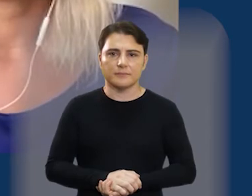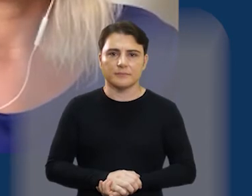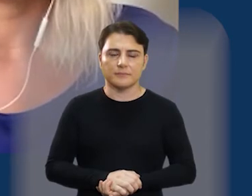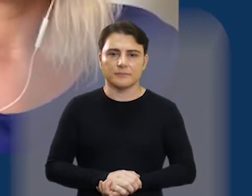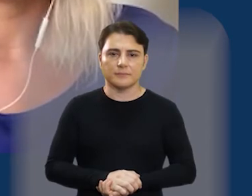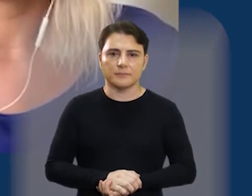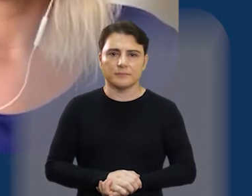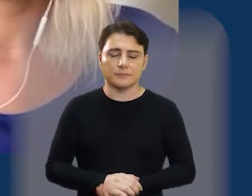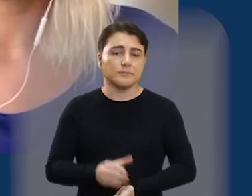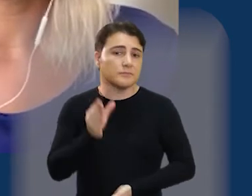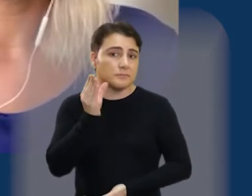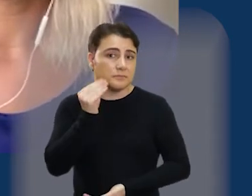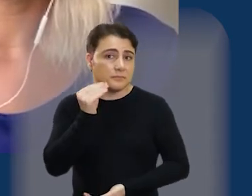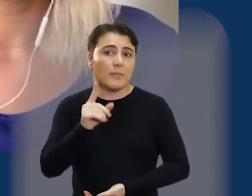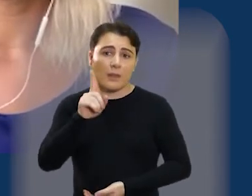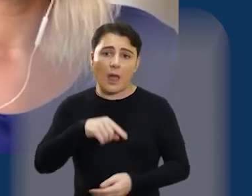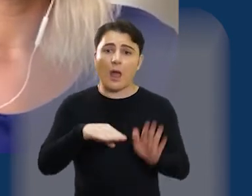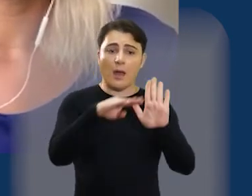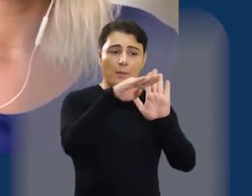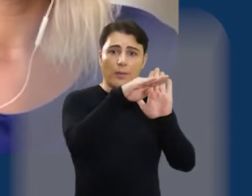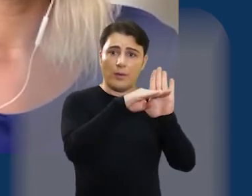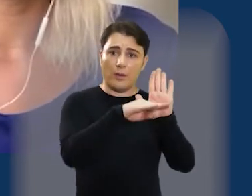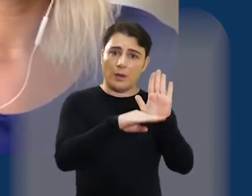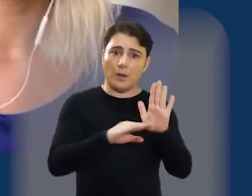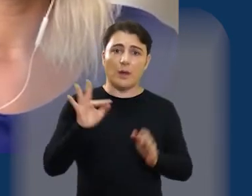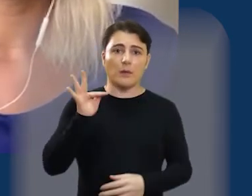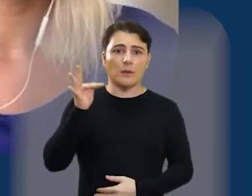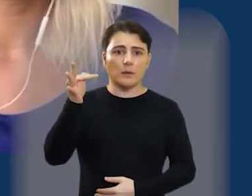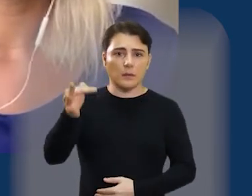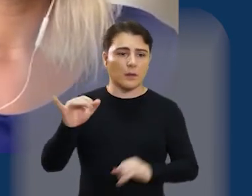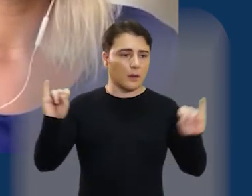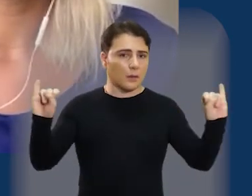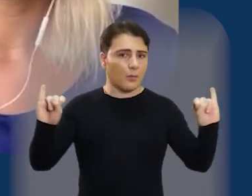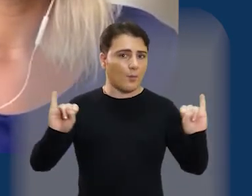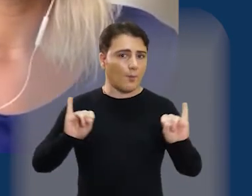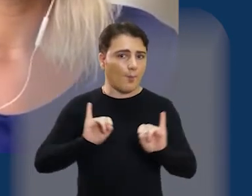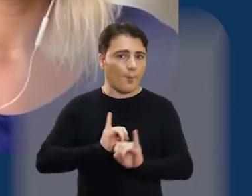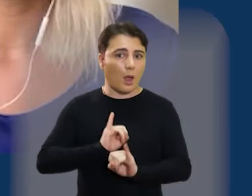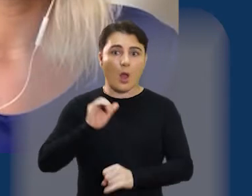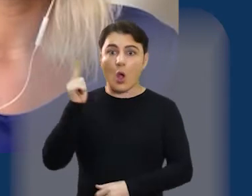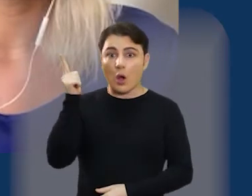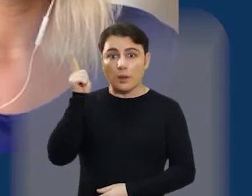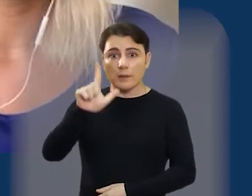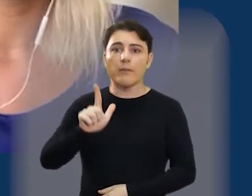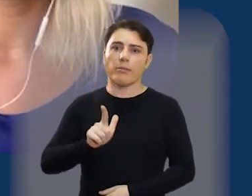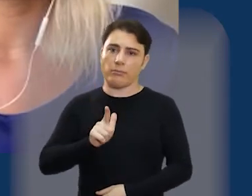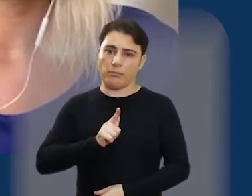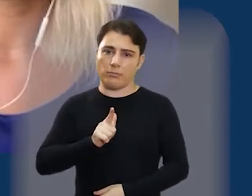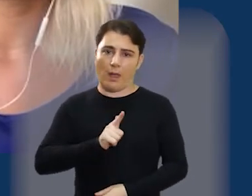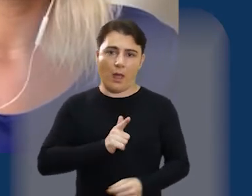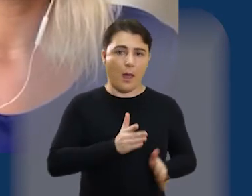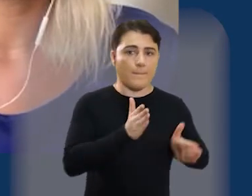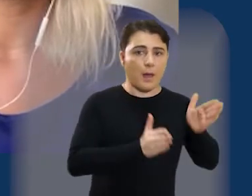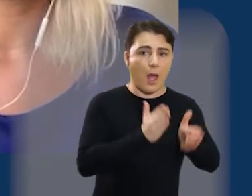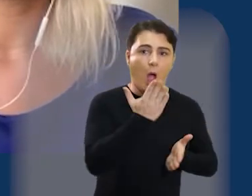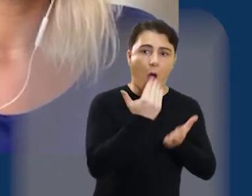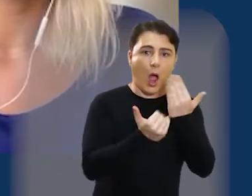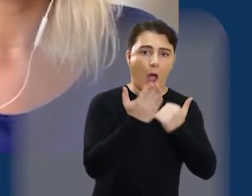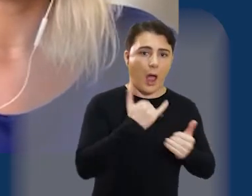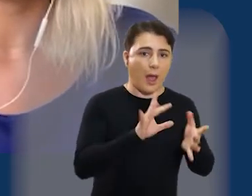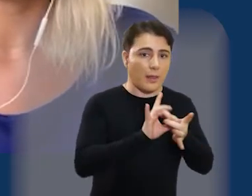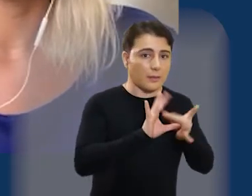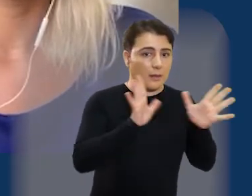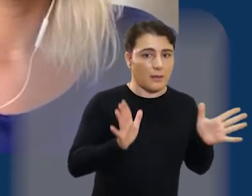Então, o jejum intermitente, ele é um protocolo de dieta que visa alternar períodos